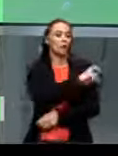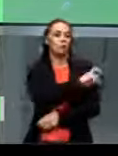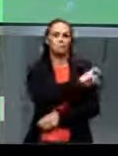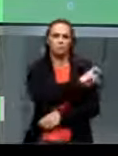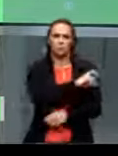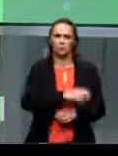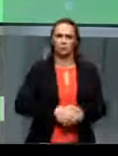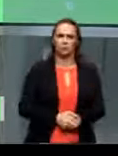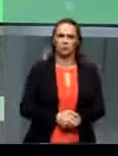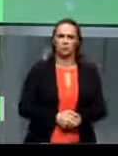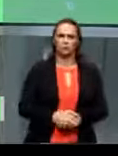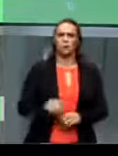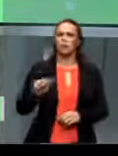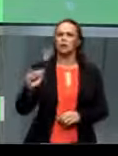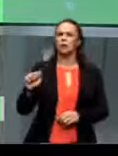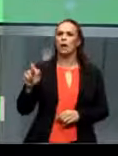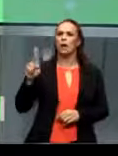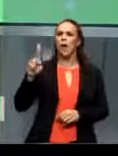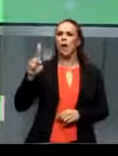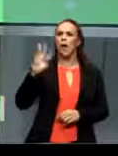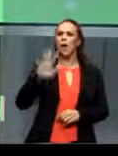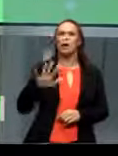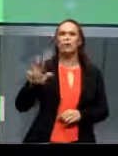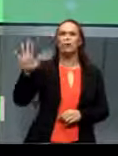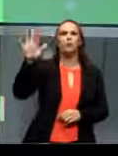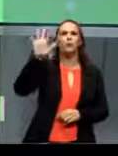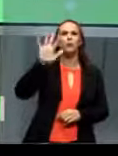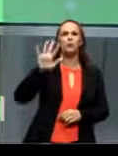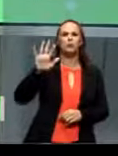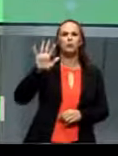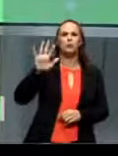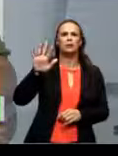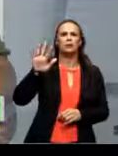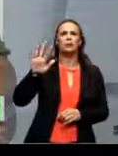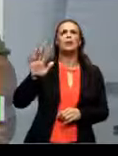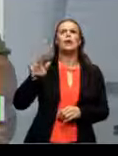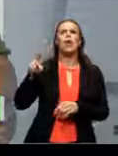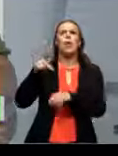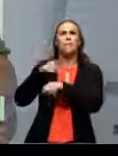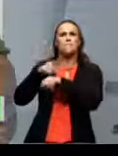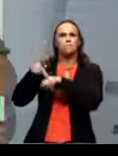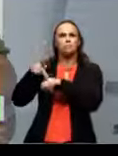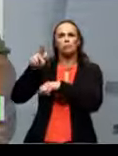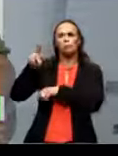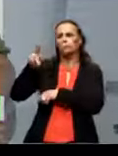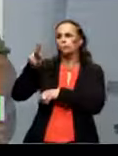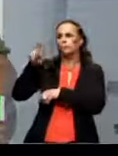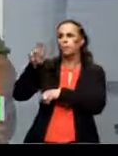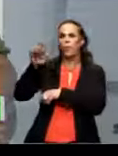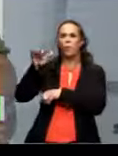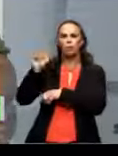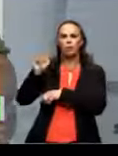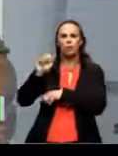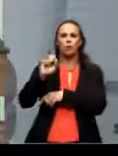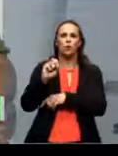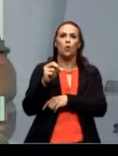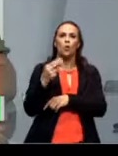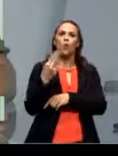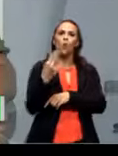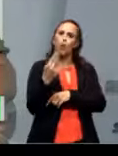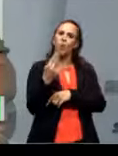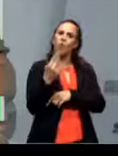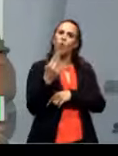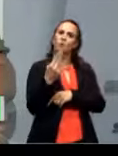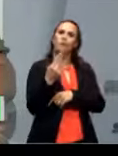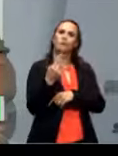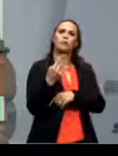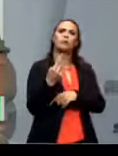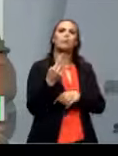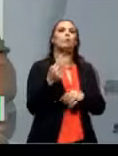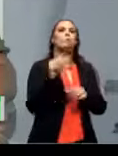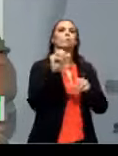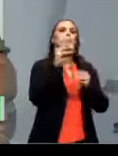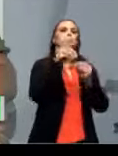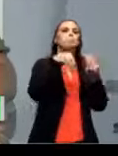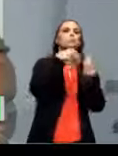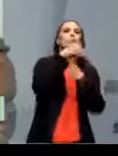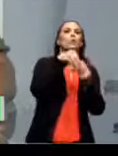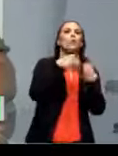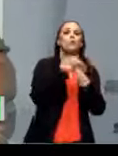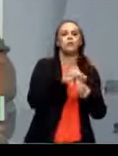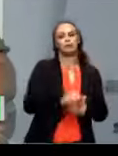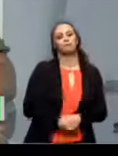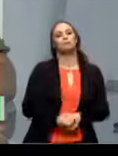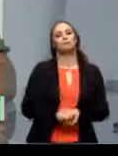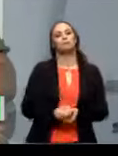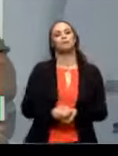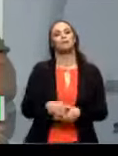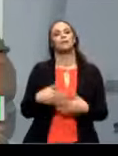substância pura ou mistura, professora Isabela? Bom, o ar é uma mistura gasosa de várias substâncias, né? A